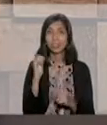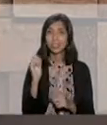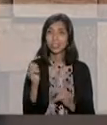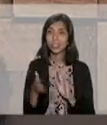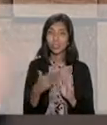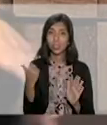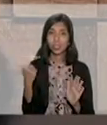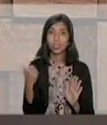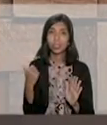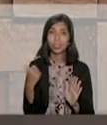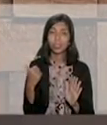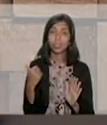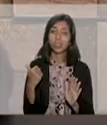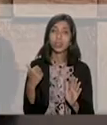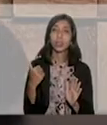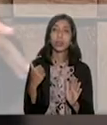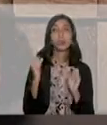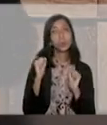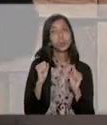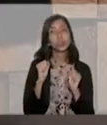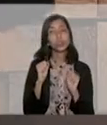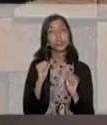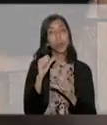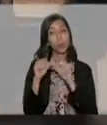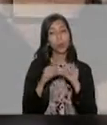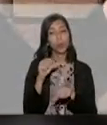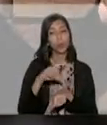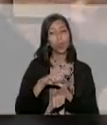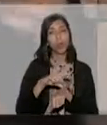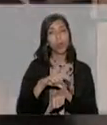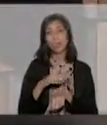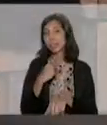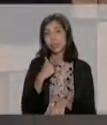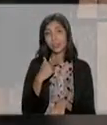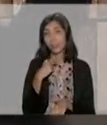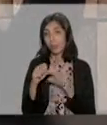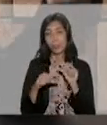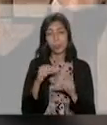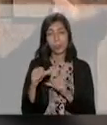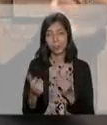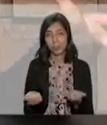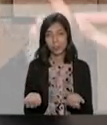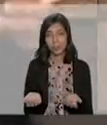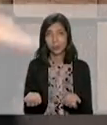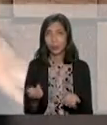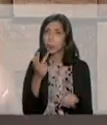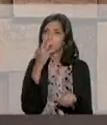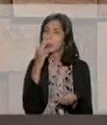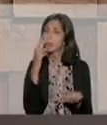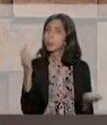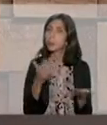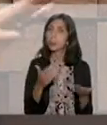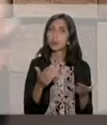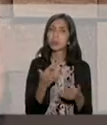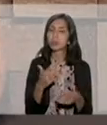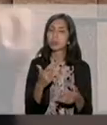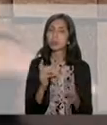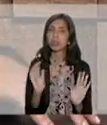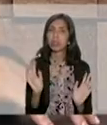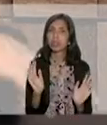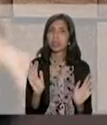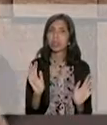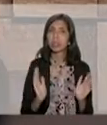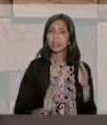se eles tirassem, poderia mudar o horário, e aí não tinha como mudar o horário da grade, né? Mas parece que hoje em dia não tem